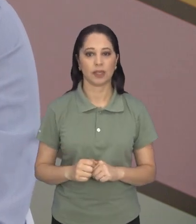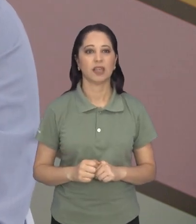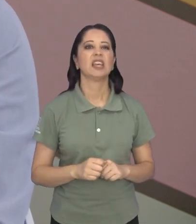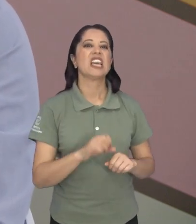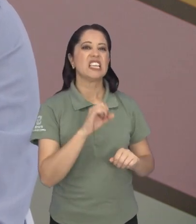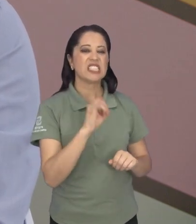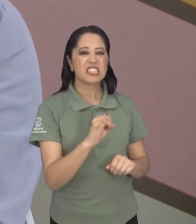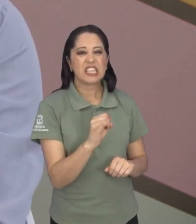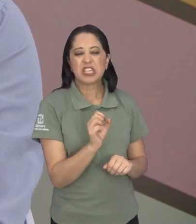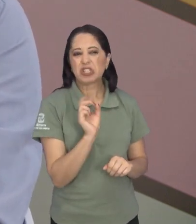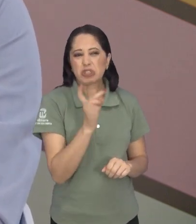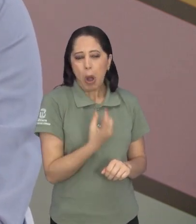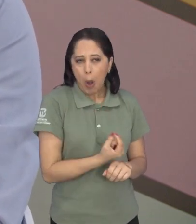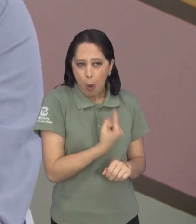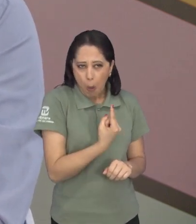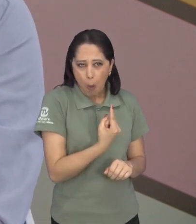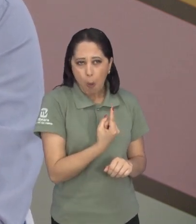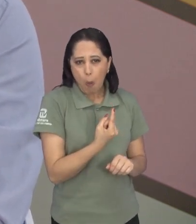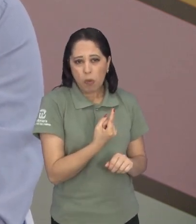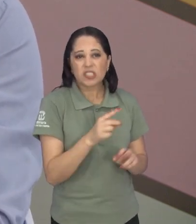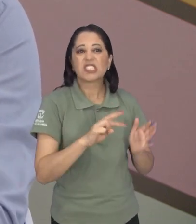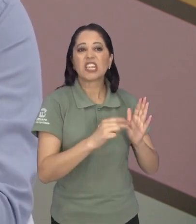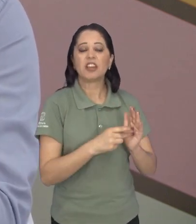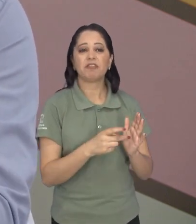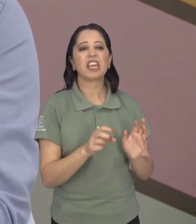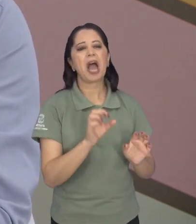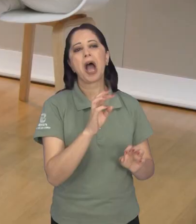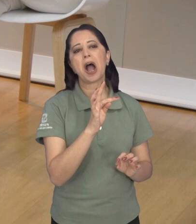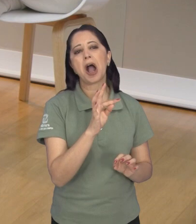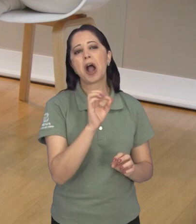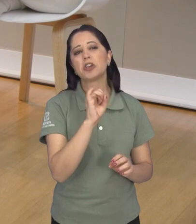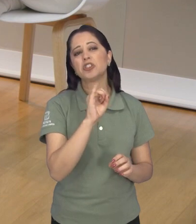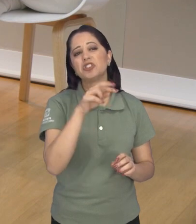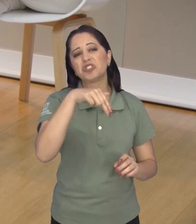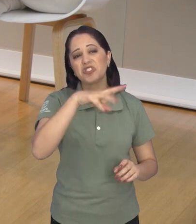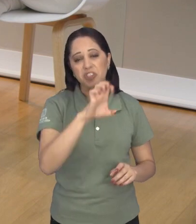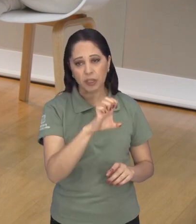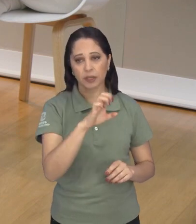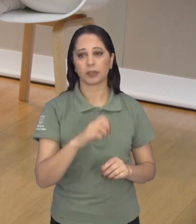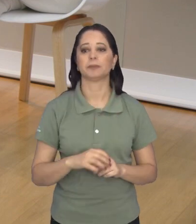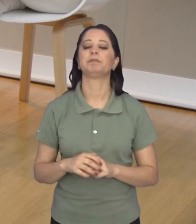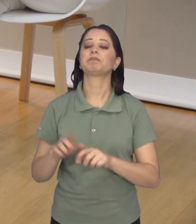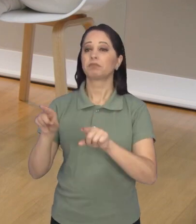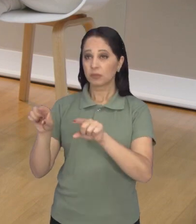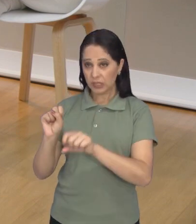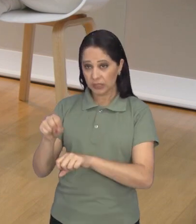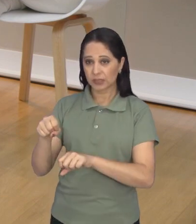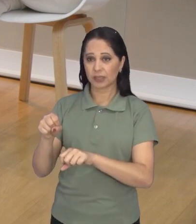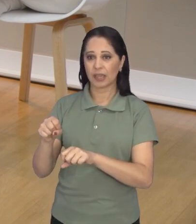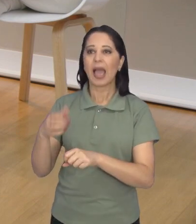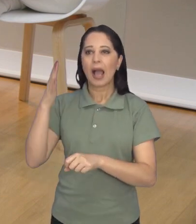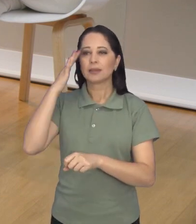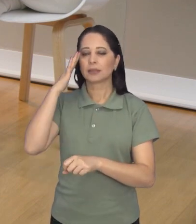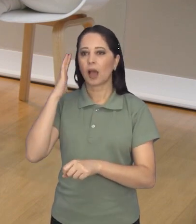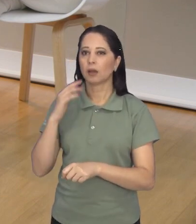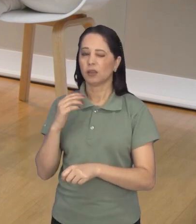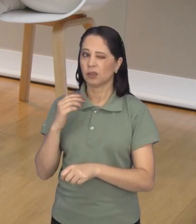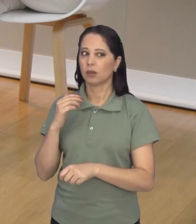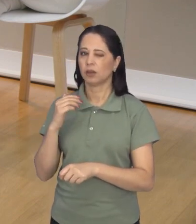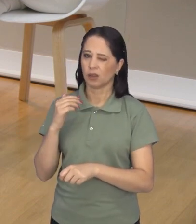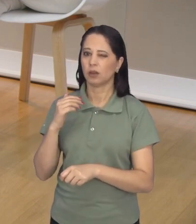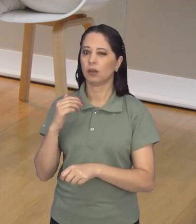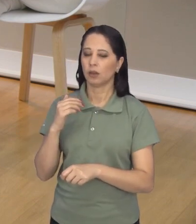com movimentos... Isolado, ele é tique. Isolado, ele é tique. Mas eles comumente vêm associados. Então, um tique bastante comum, dos mais comuns, é esse